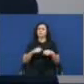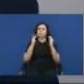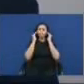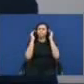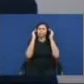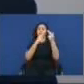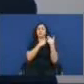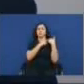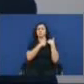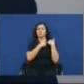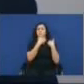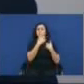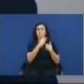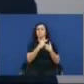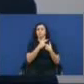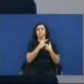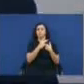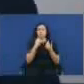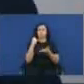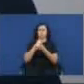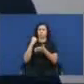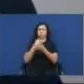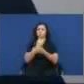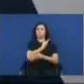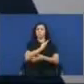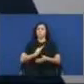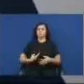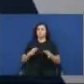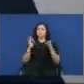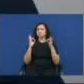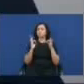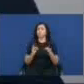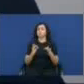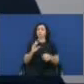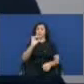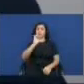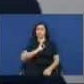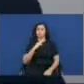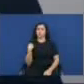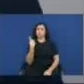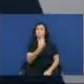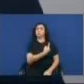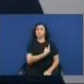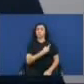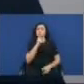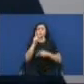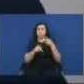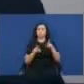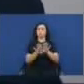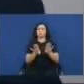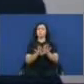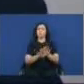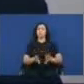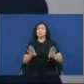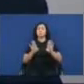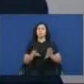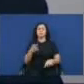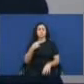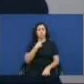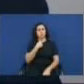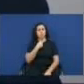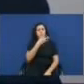responsabilidade. Cobrar do poder público, sim, é direito nosso e é direito da população. Mas nós não